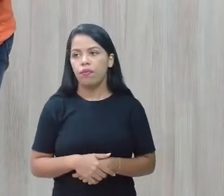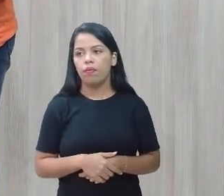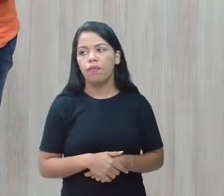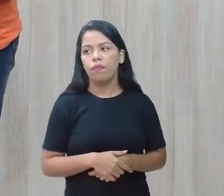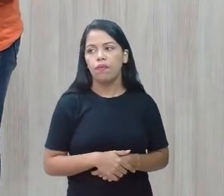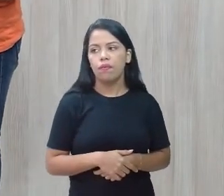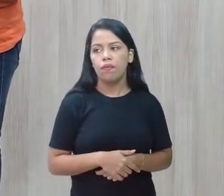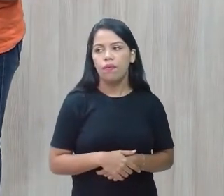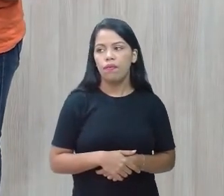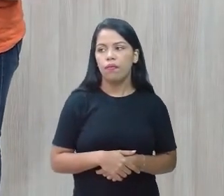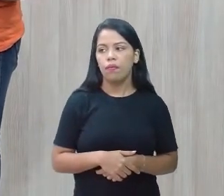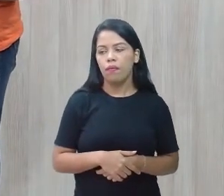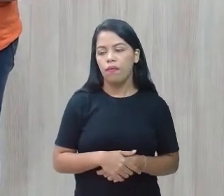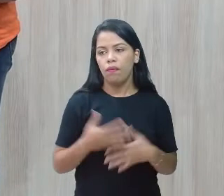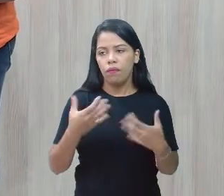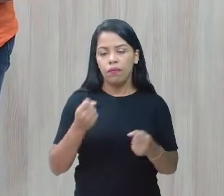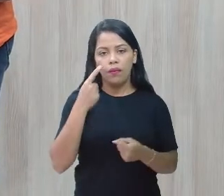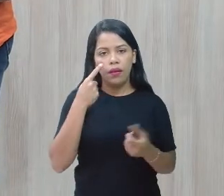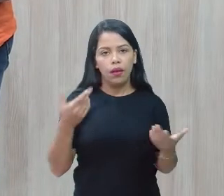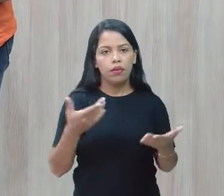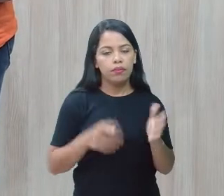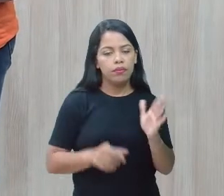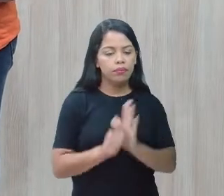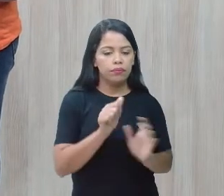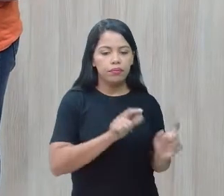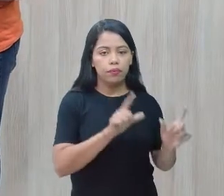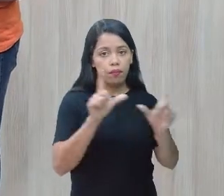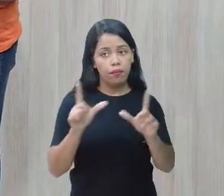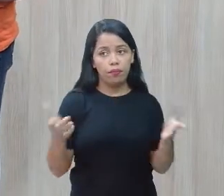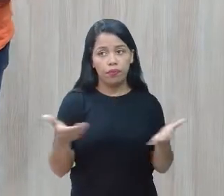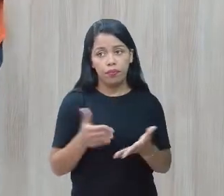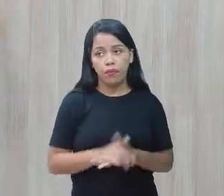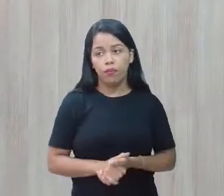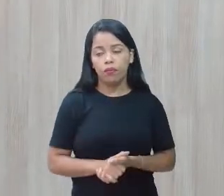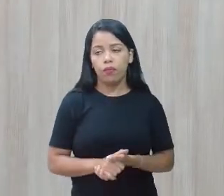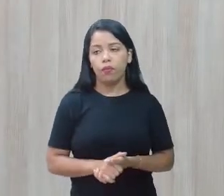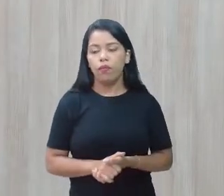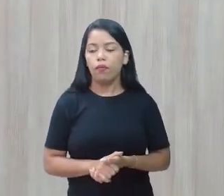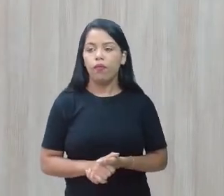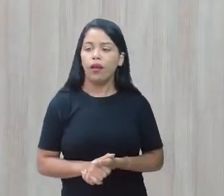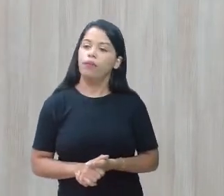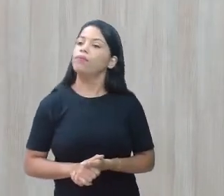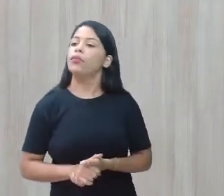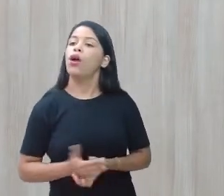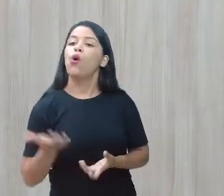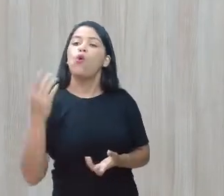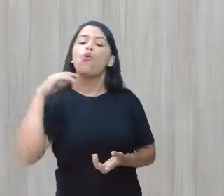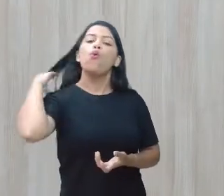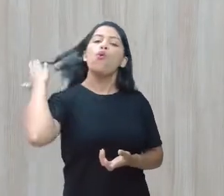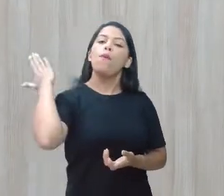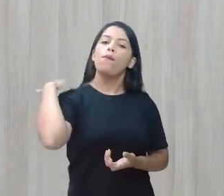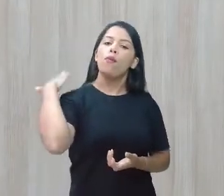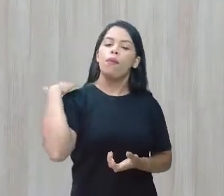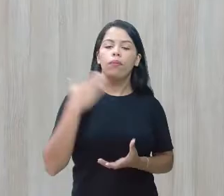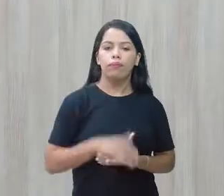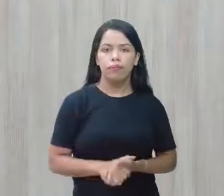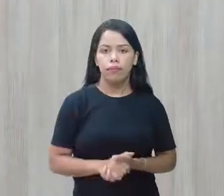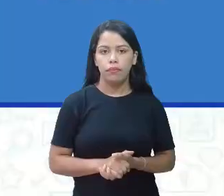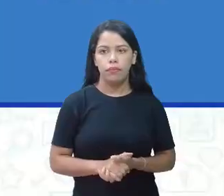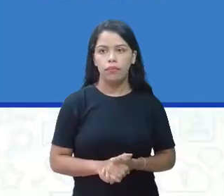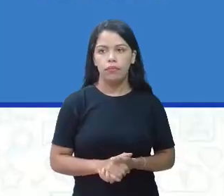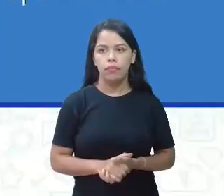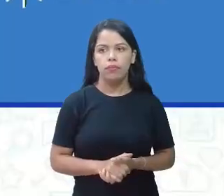aqui. Vamos primeiro aqui, né, para a circulação pulmonar. Ela é chamada de